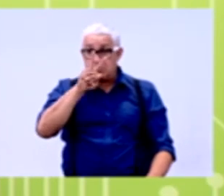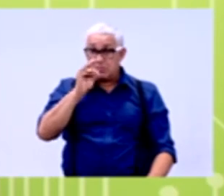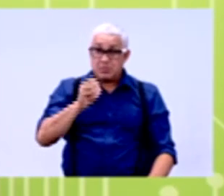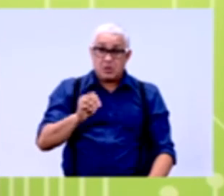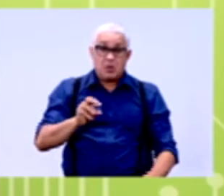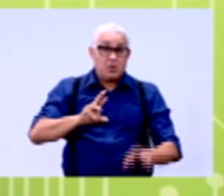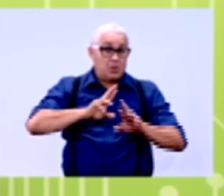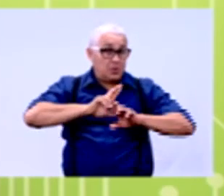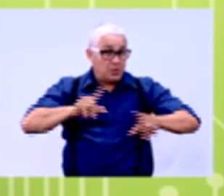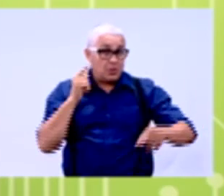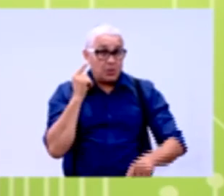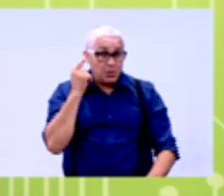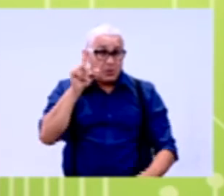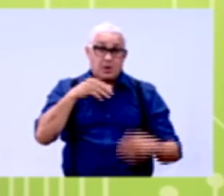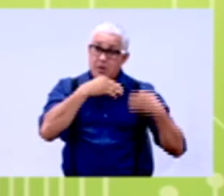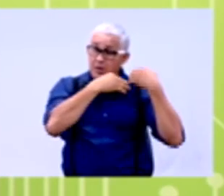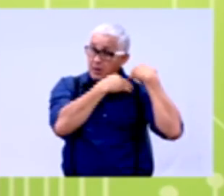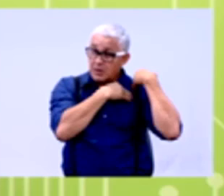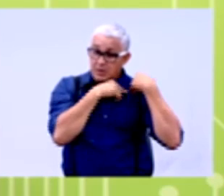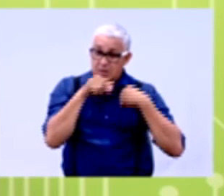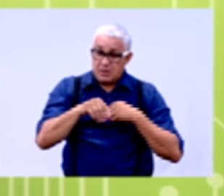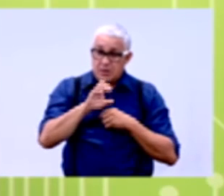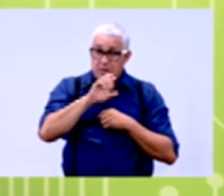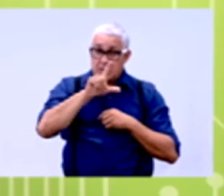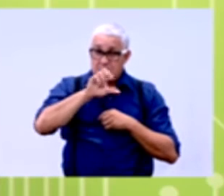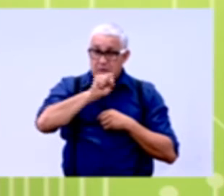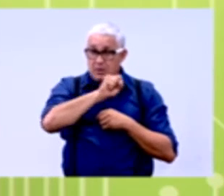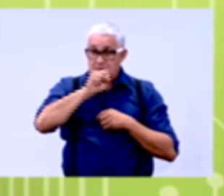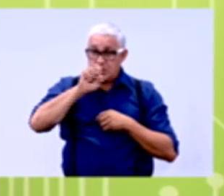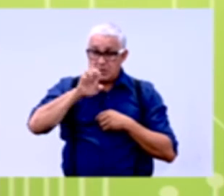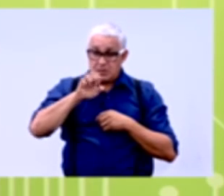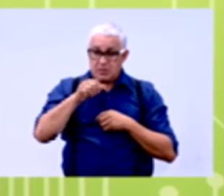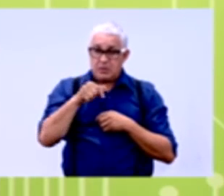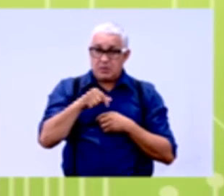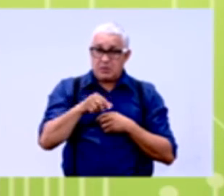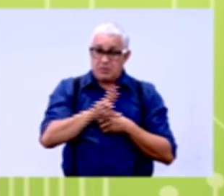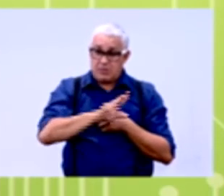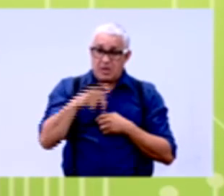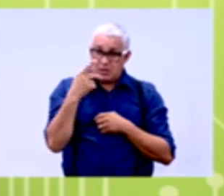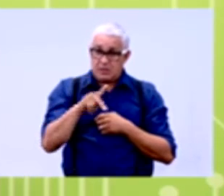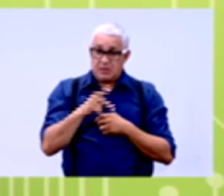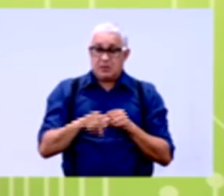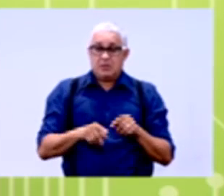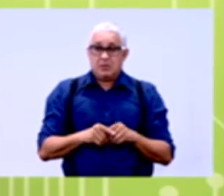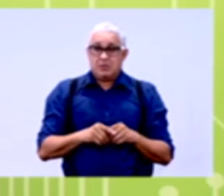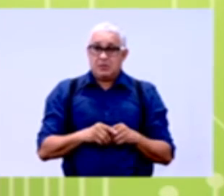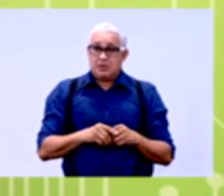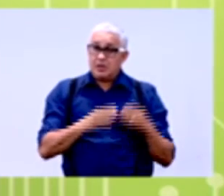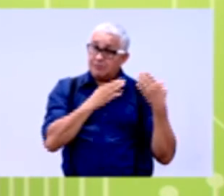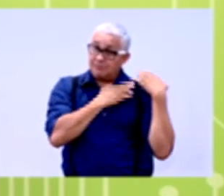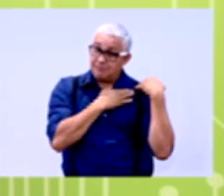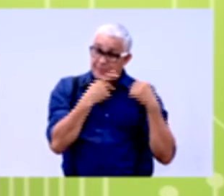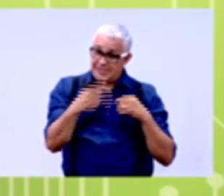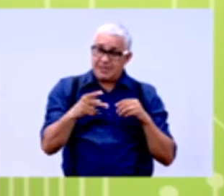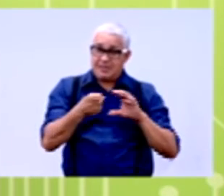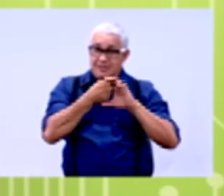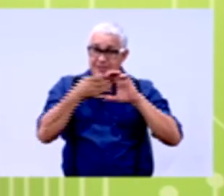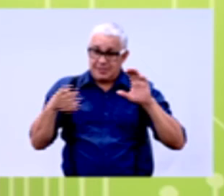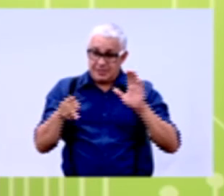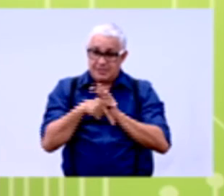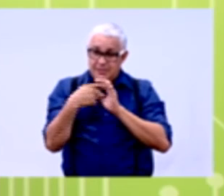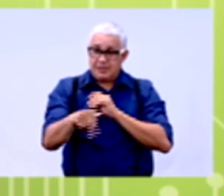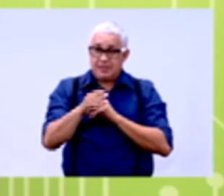outra responsabilidade que essa classe produto tenha, que não seja simplesmente atender às características do